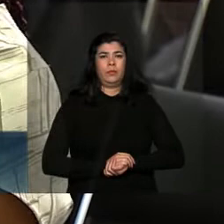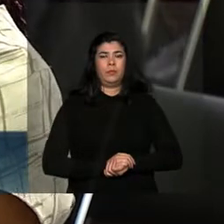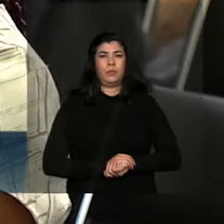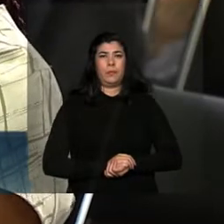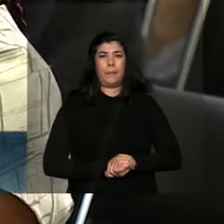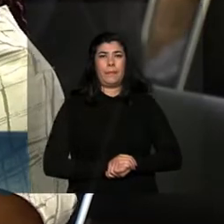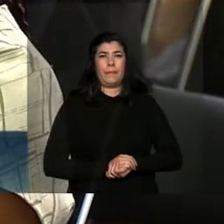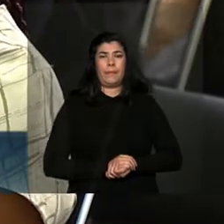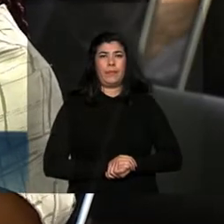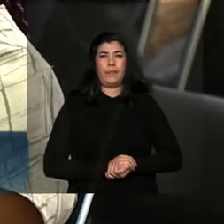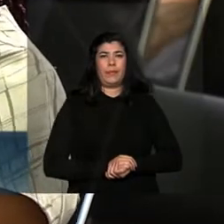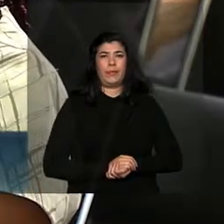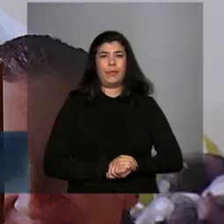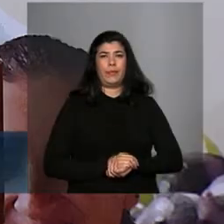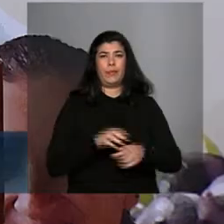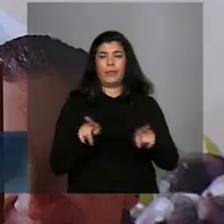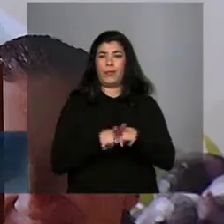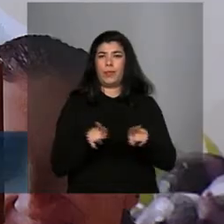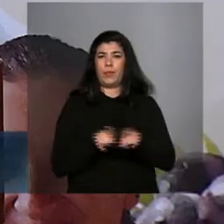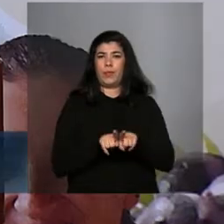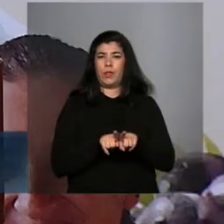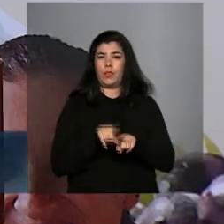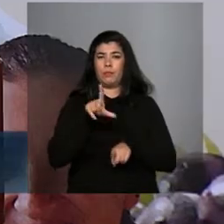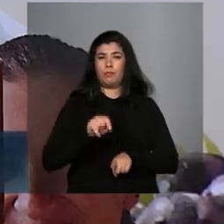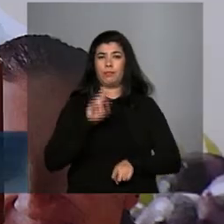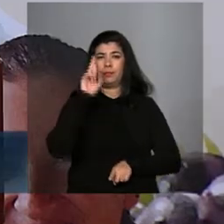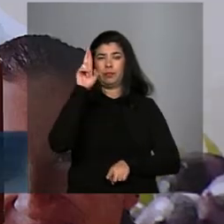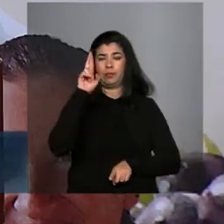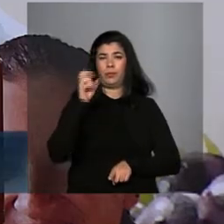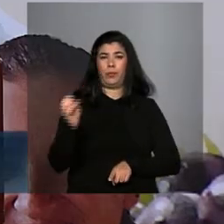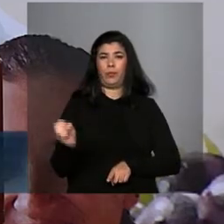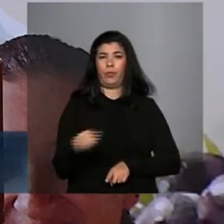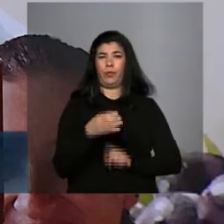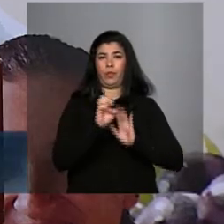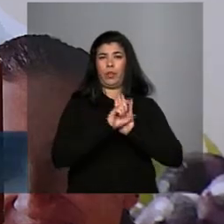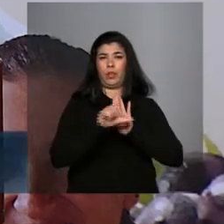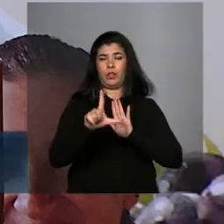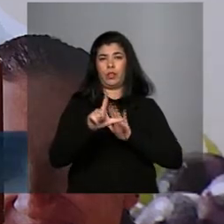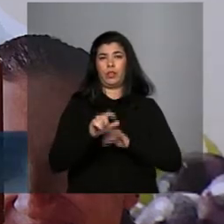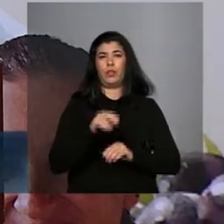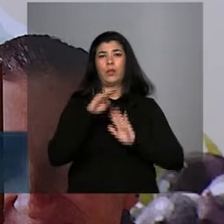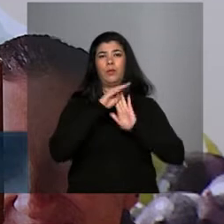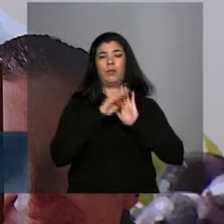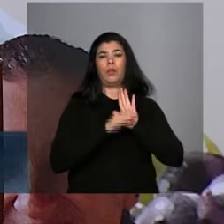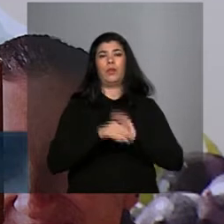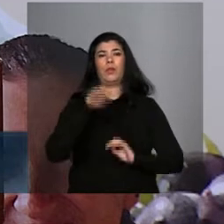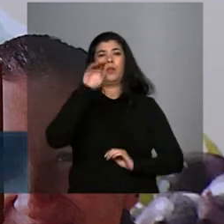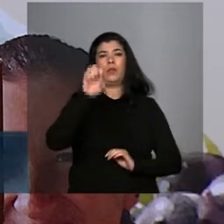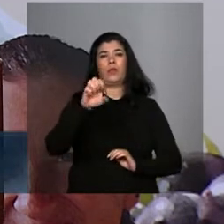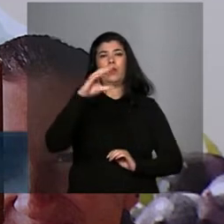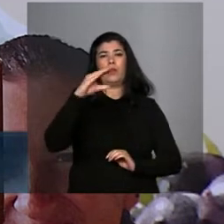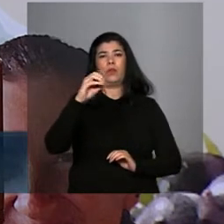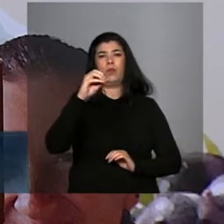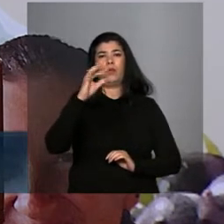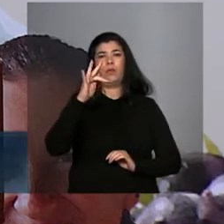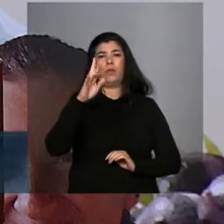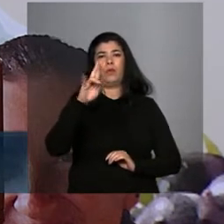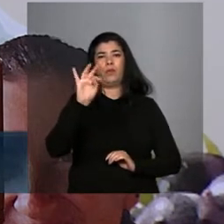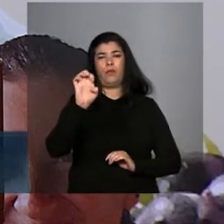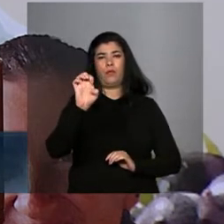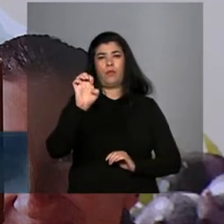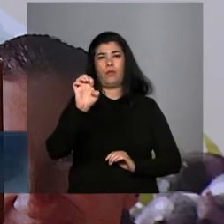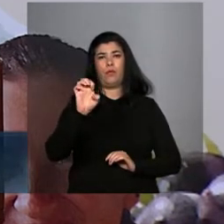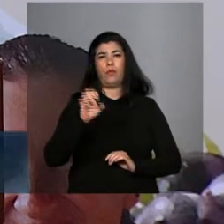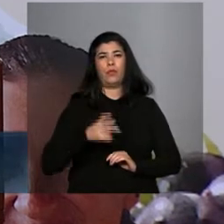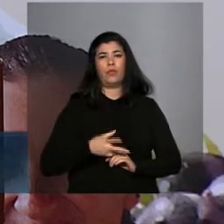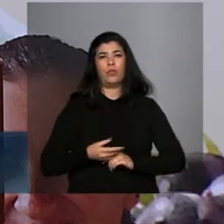Destaco ainda o novo edital do programa Ecoforte Extrativismo para empreendimentos na